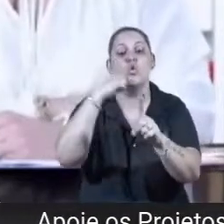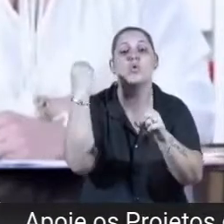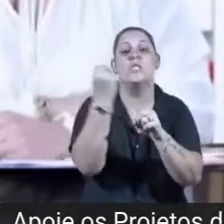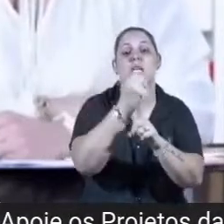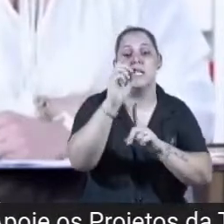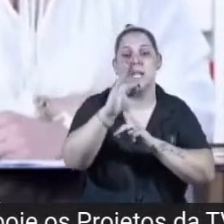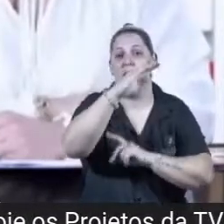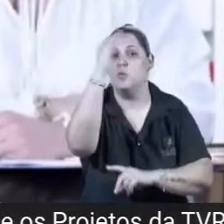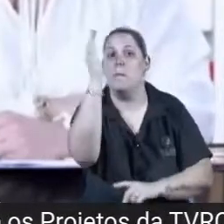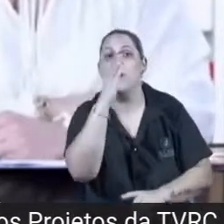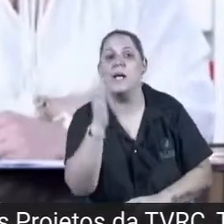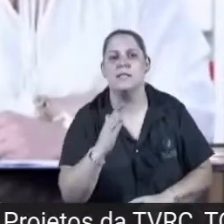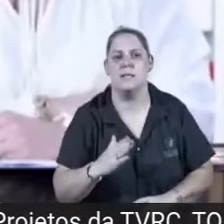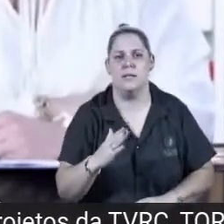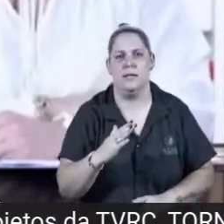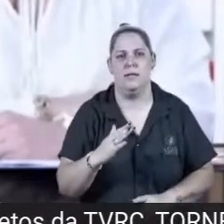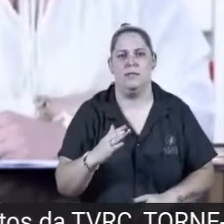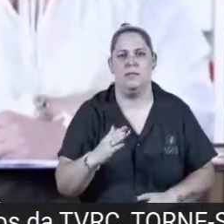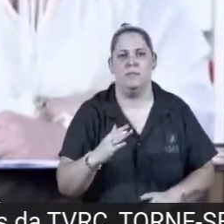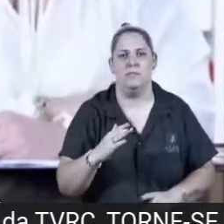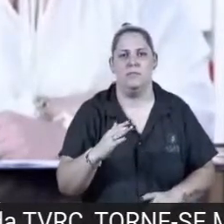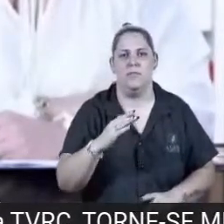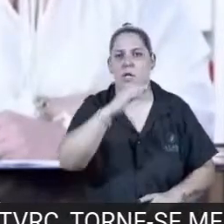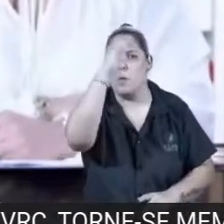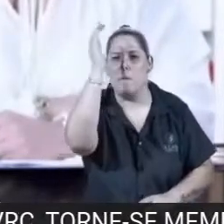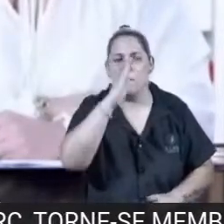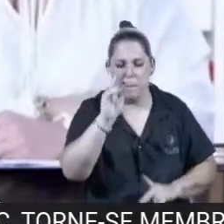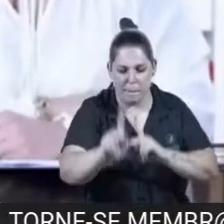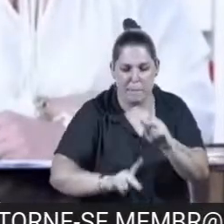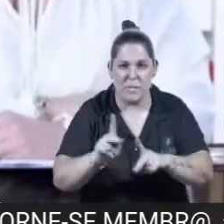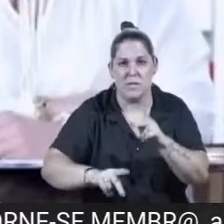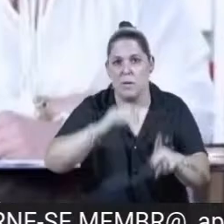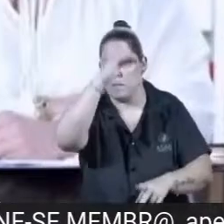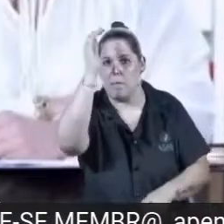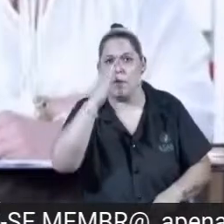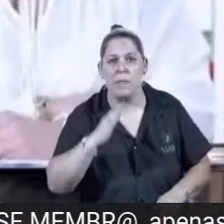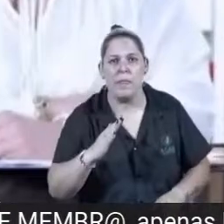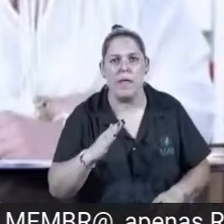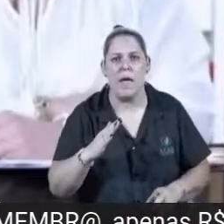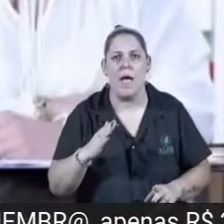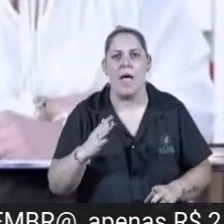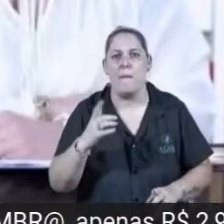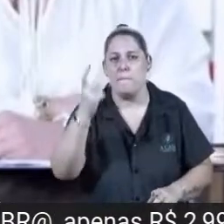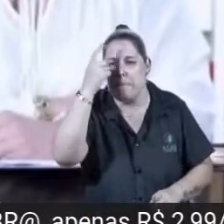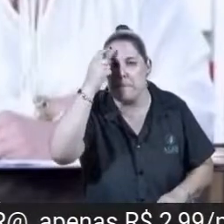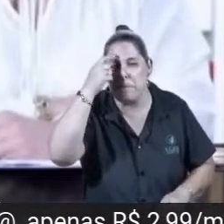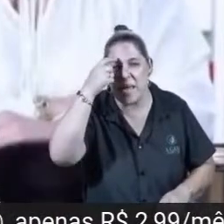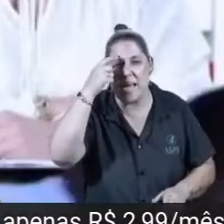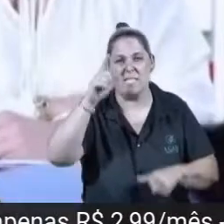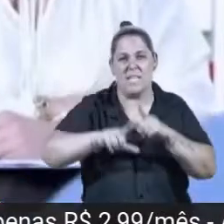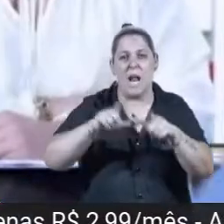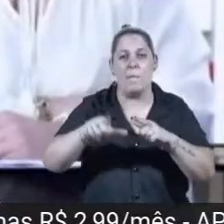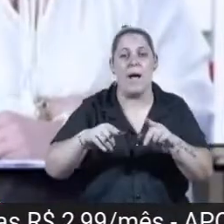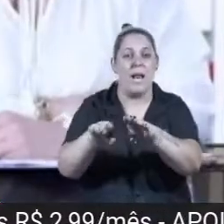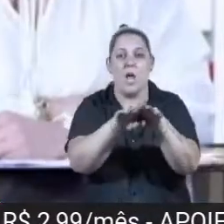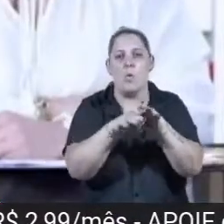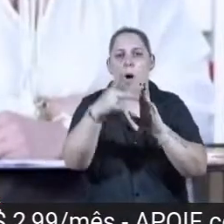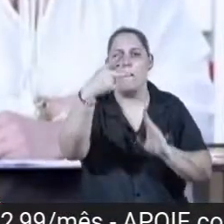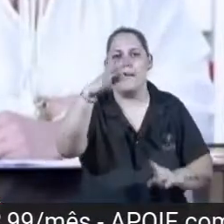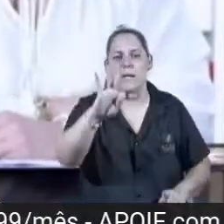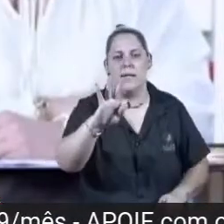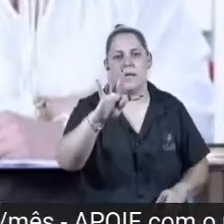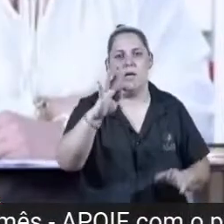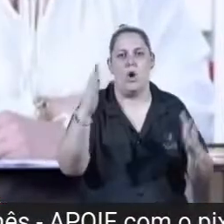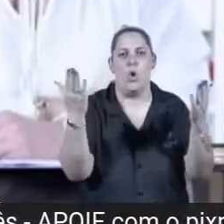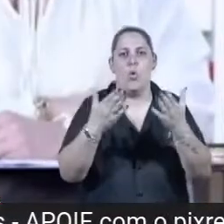boa parte dela, pelo comportamento do Partido dos Trabalhadores. Hoje, Contarato, no Brasil, você sabe que não tem